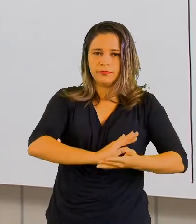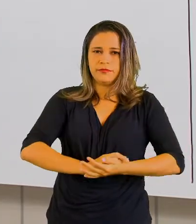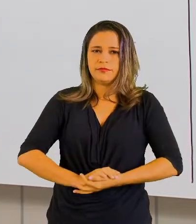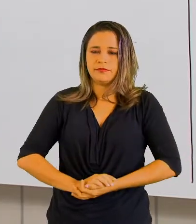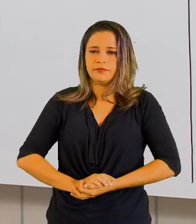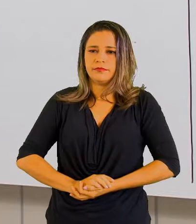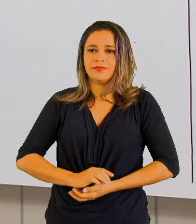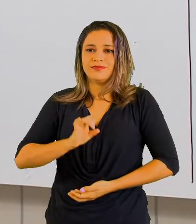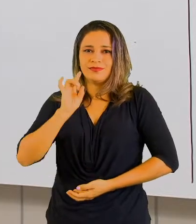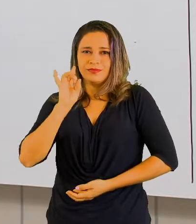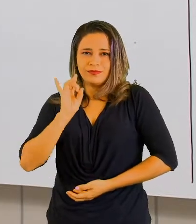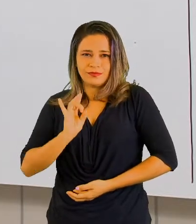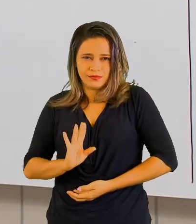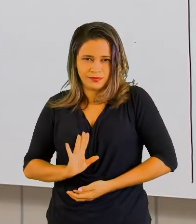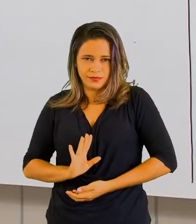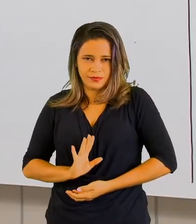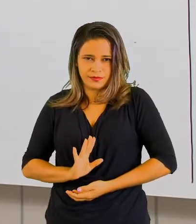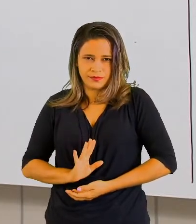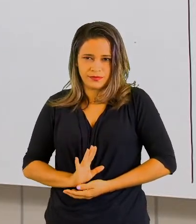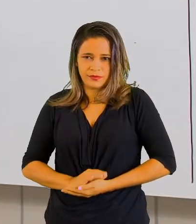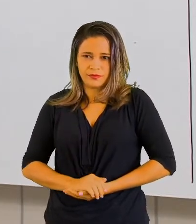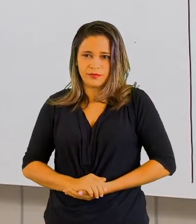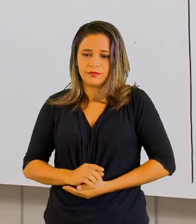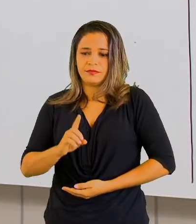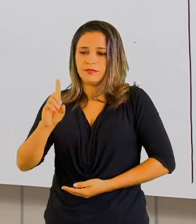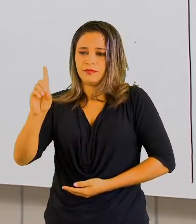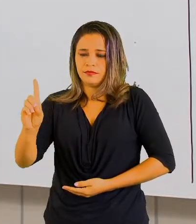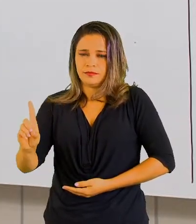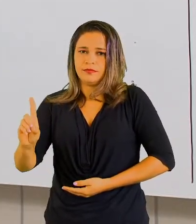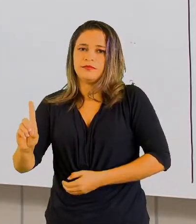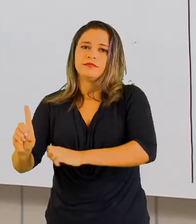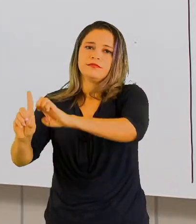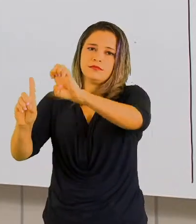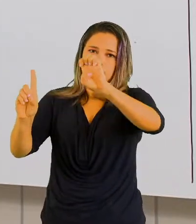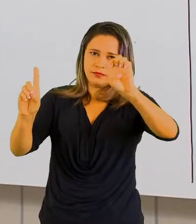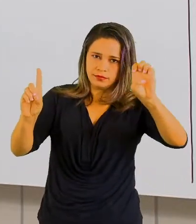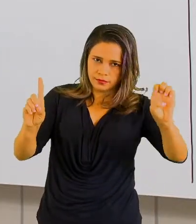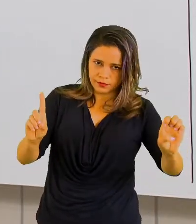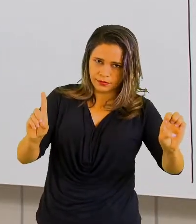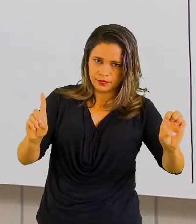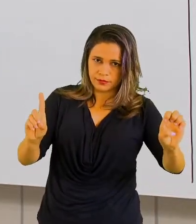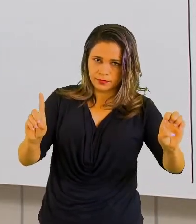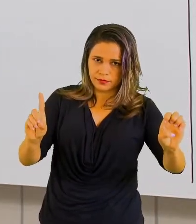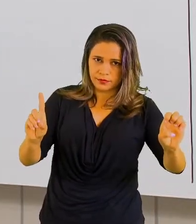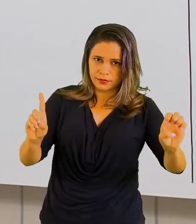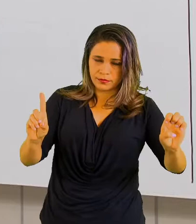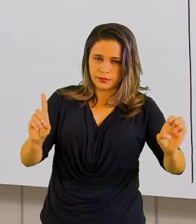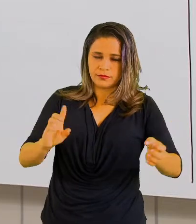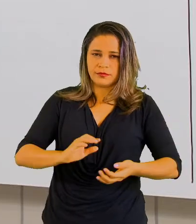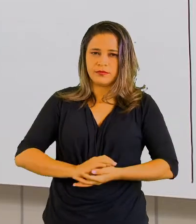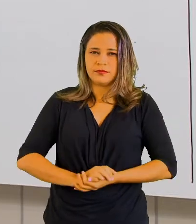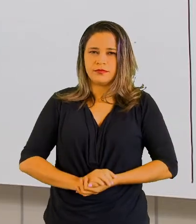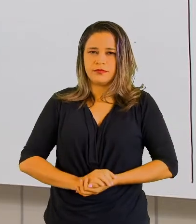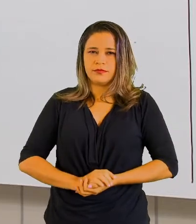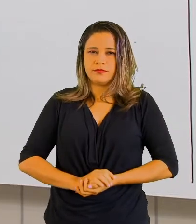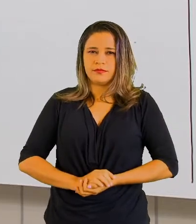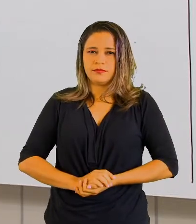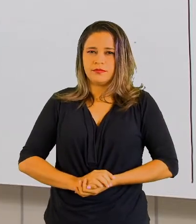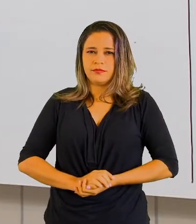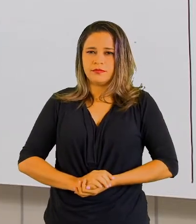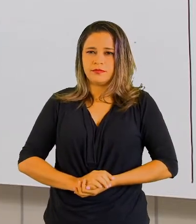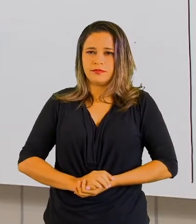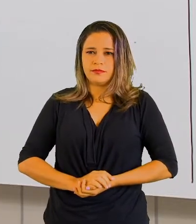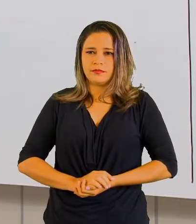que da direita para a esquerda. E no final das contas,